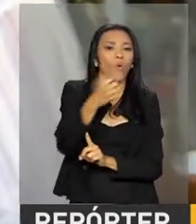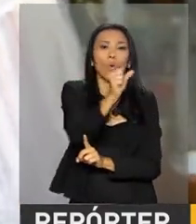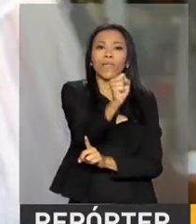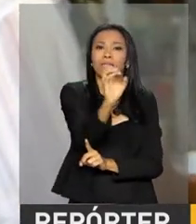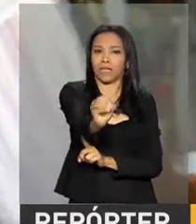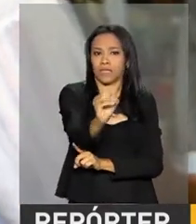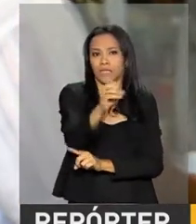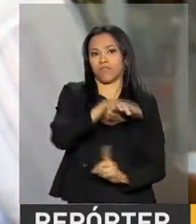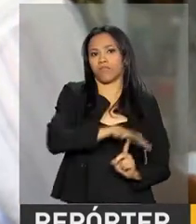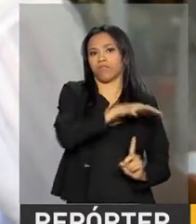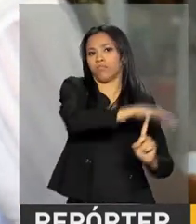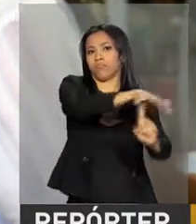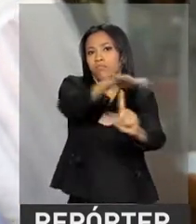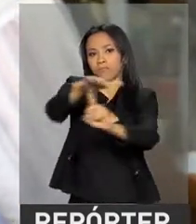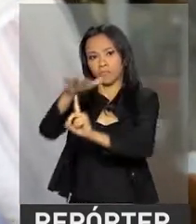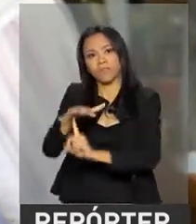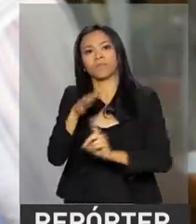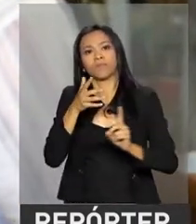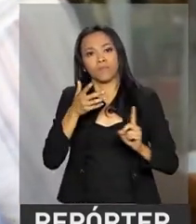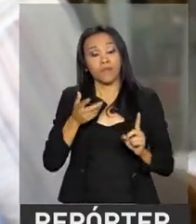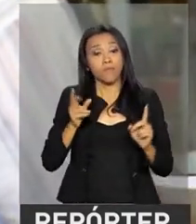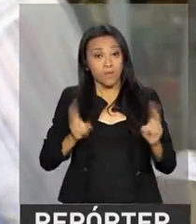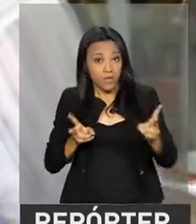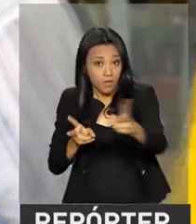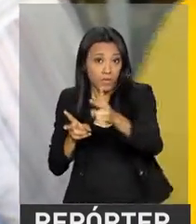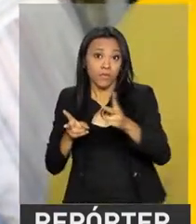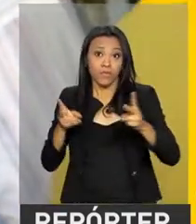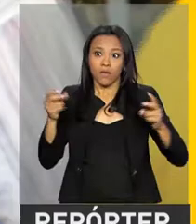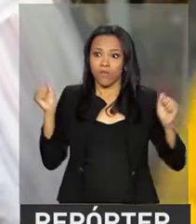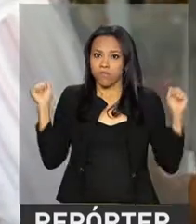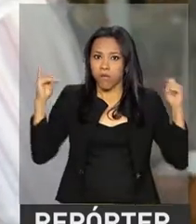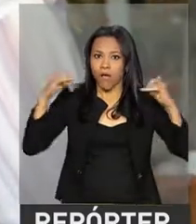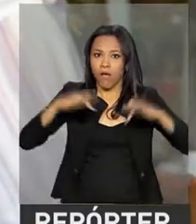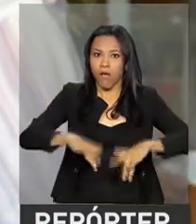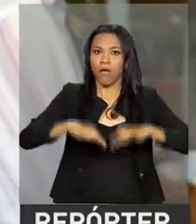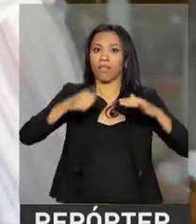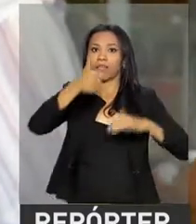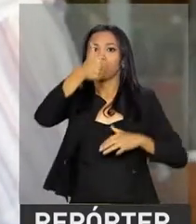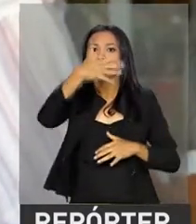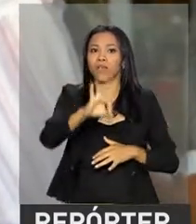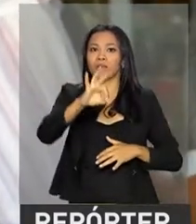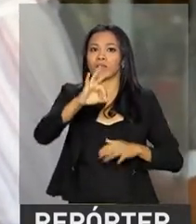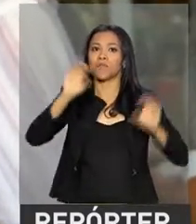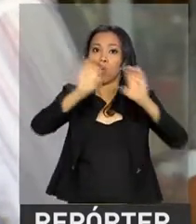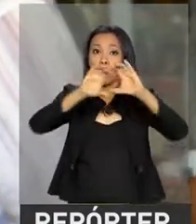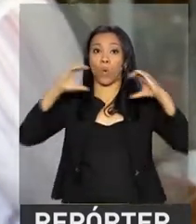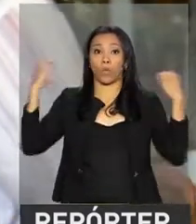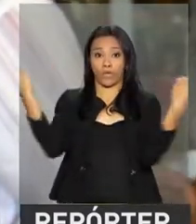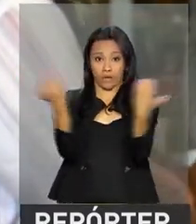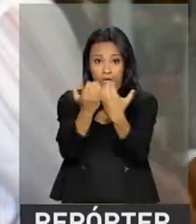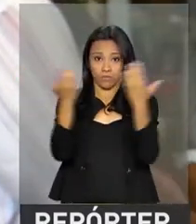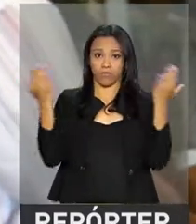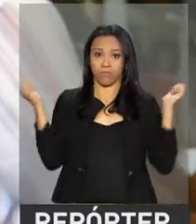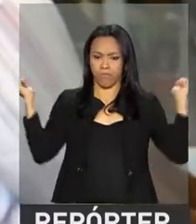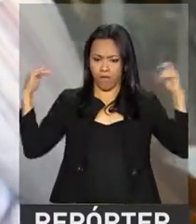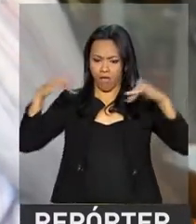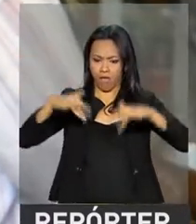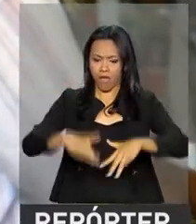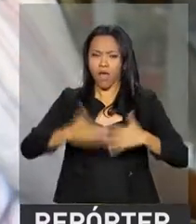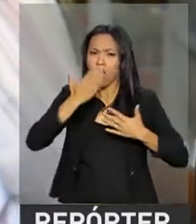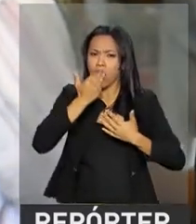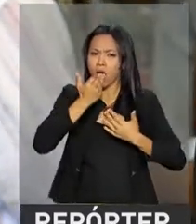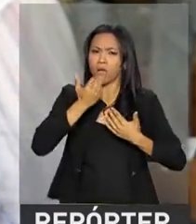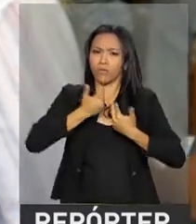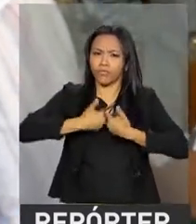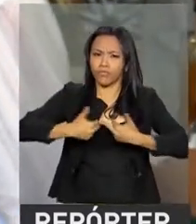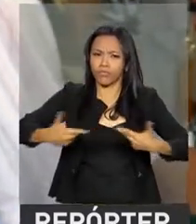produções agroecológicas encheram o salão do 10º Congresso Brasileiro de Agroecologia. São alimentos,